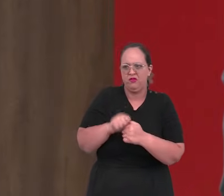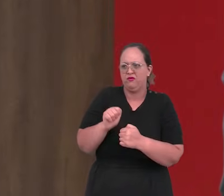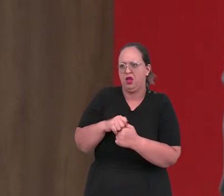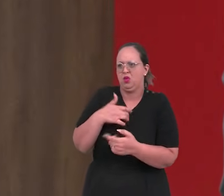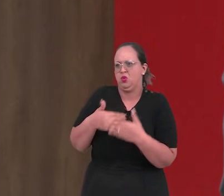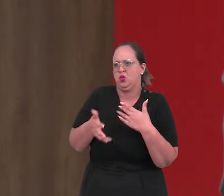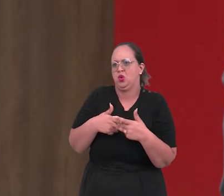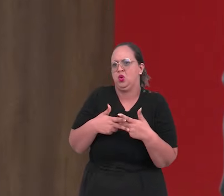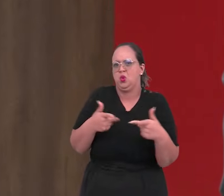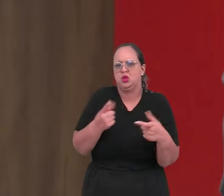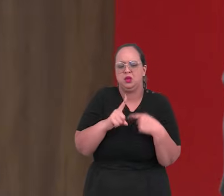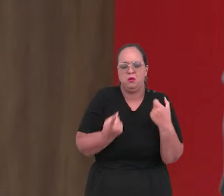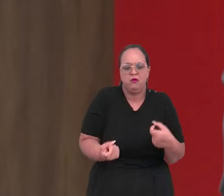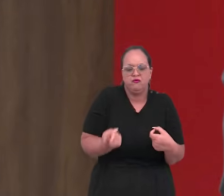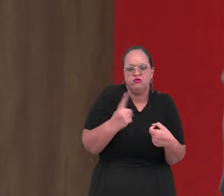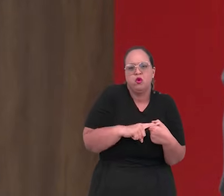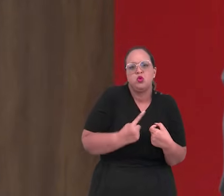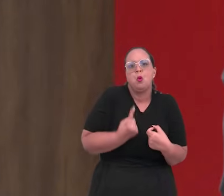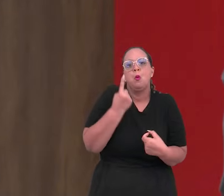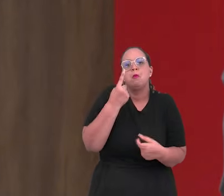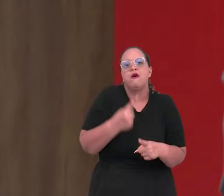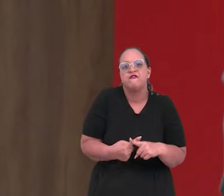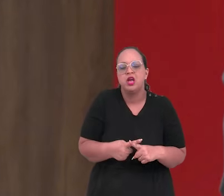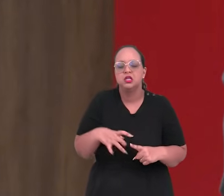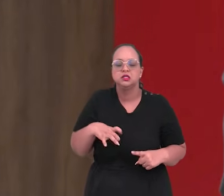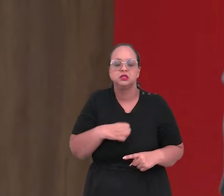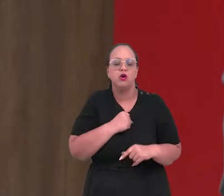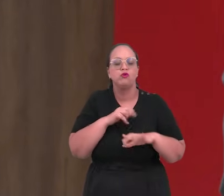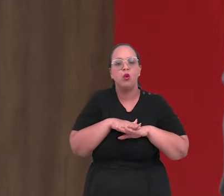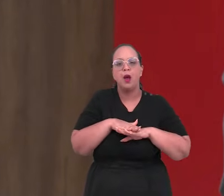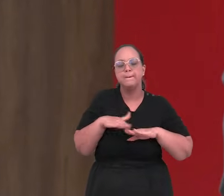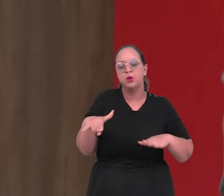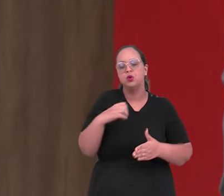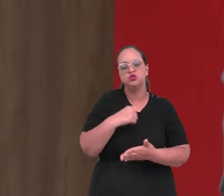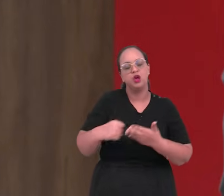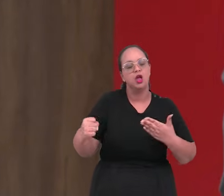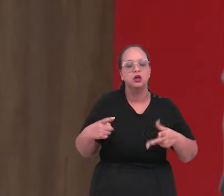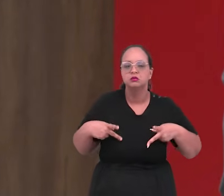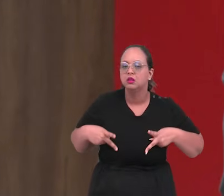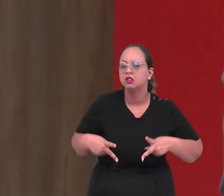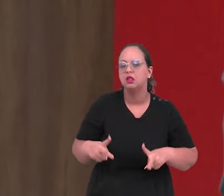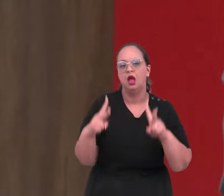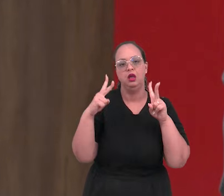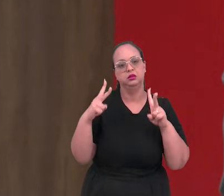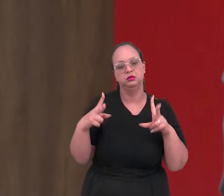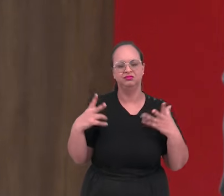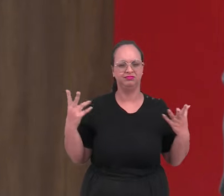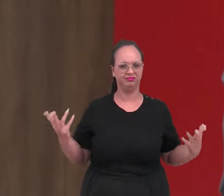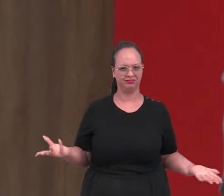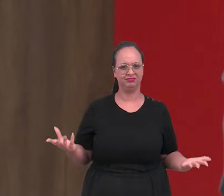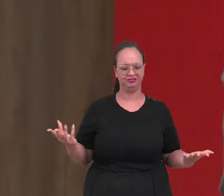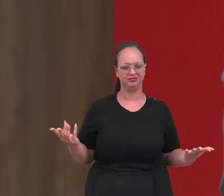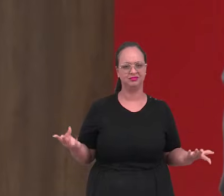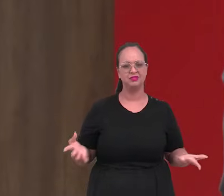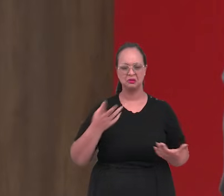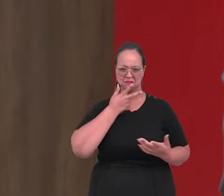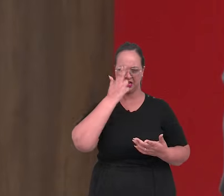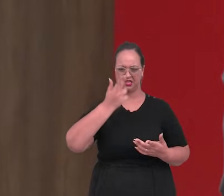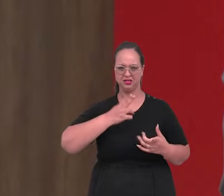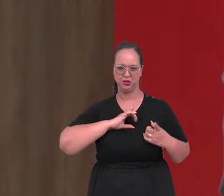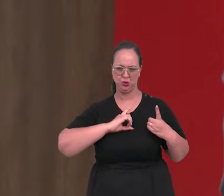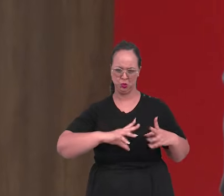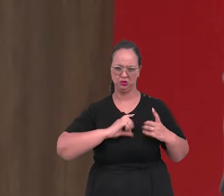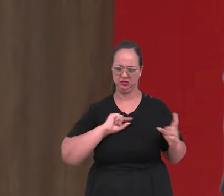quiser, que depois vai voltar de novo. Ou seja, é totalmente uma doutrina, podemos dizer assim, que